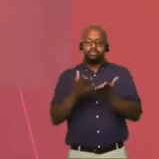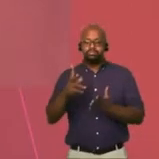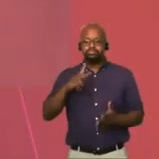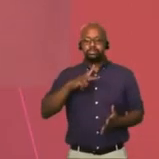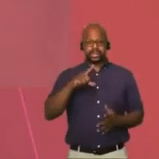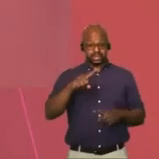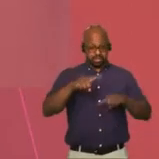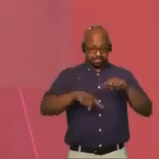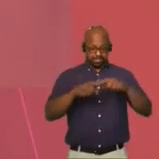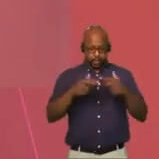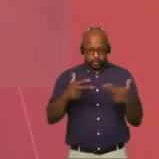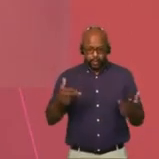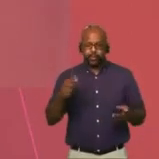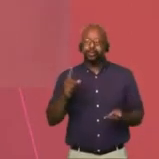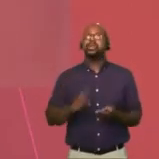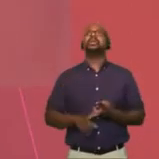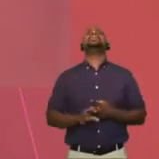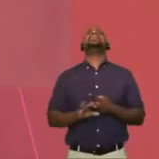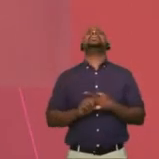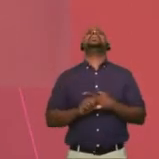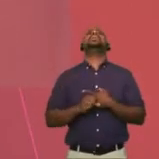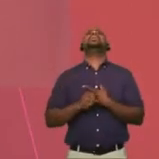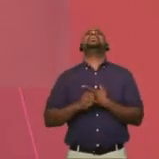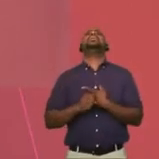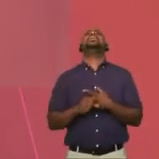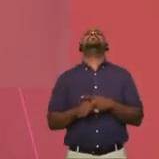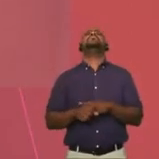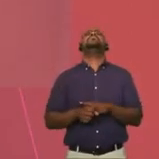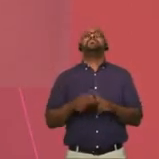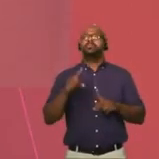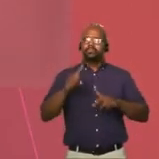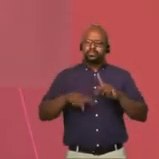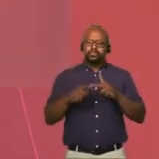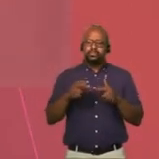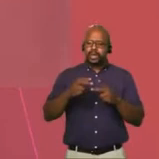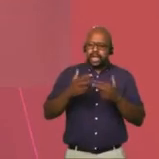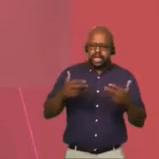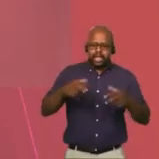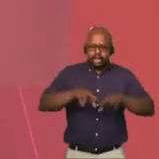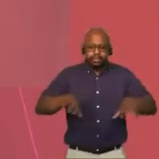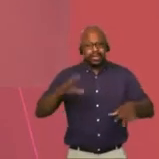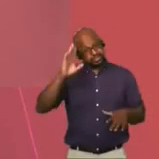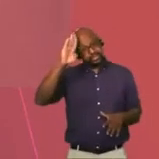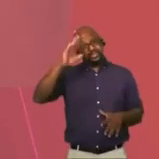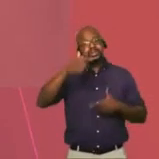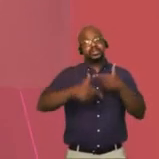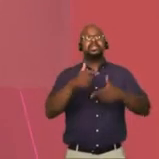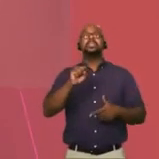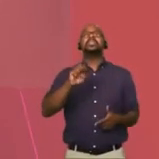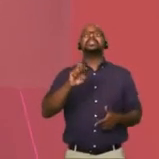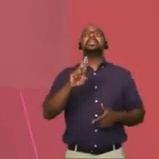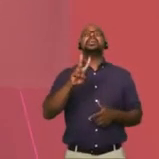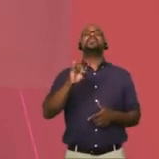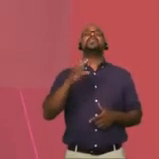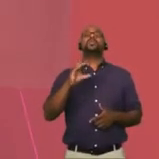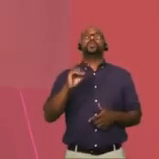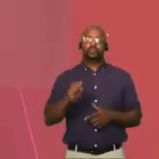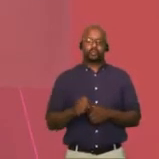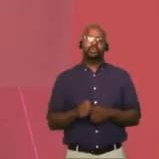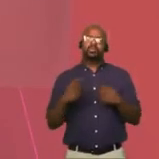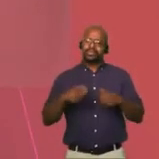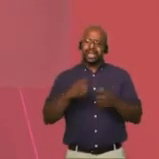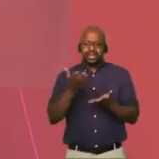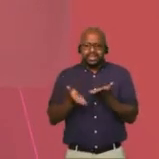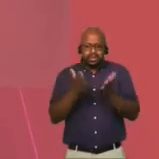termos de produto em termos de equipamento mas principalmente temos de serviço mas vão precisar ter o